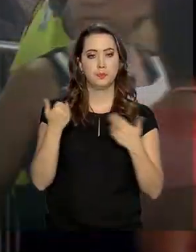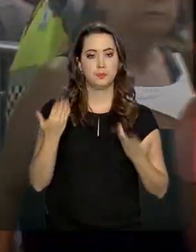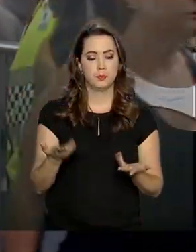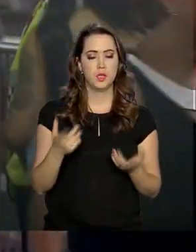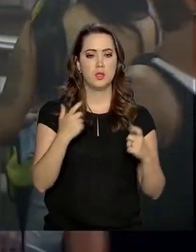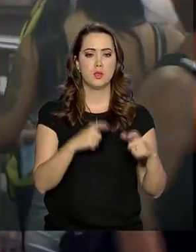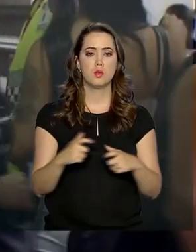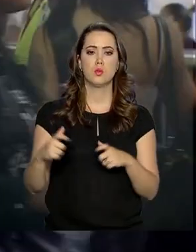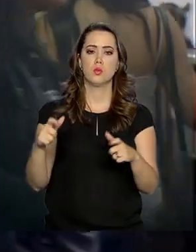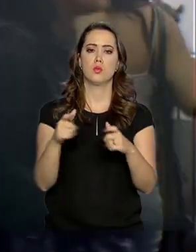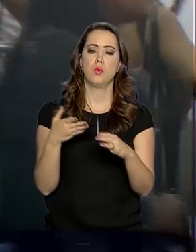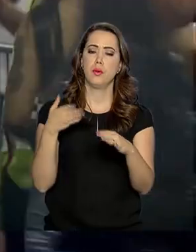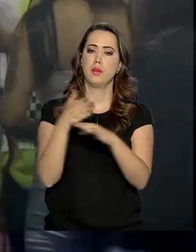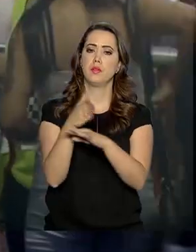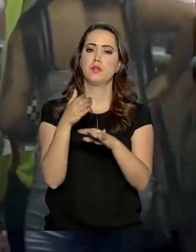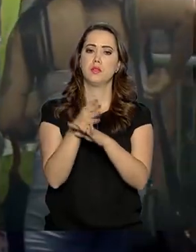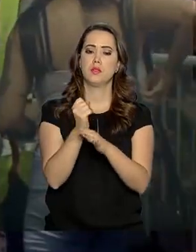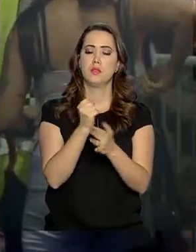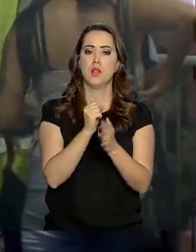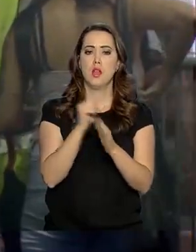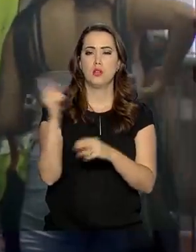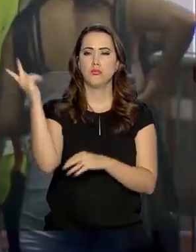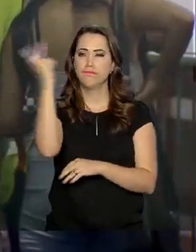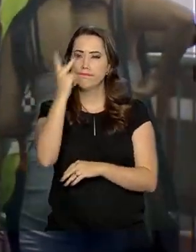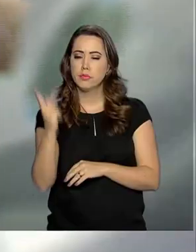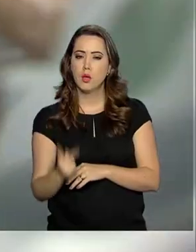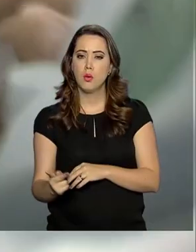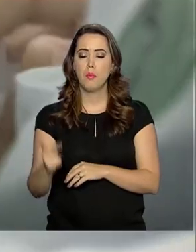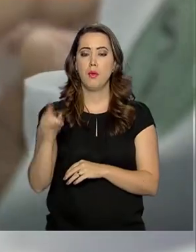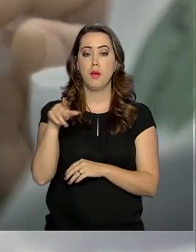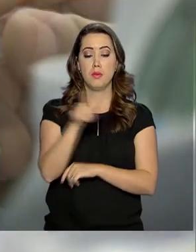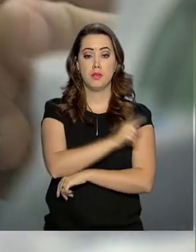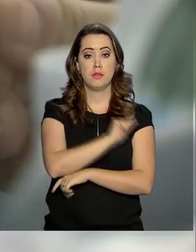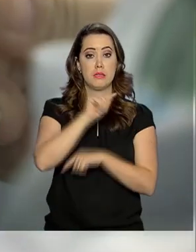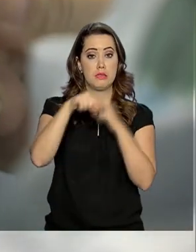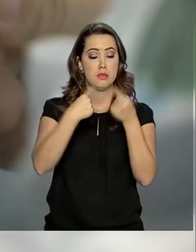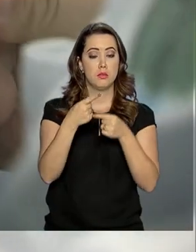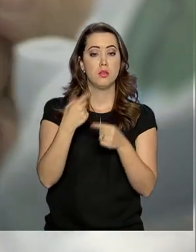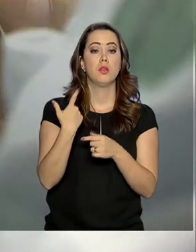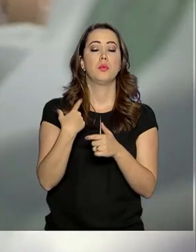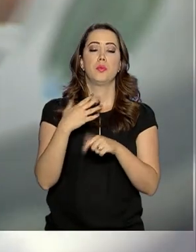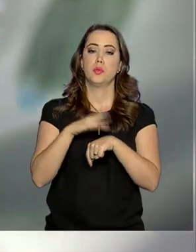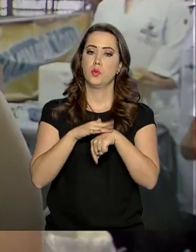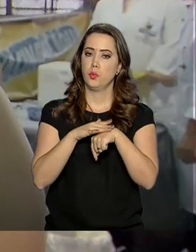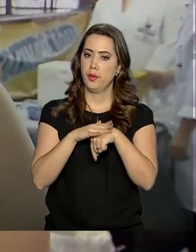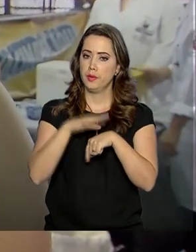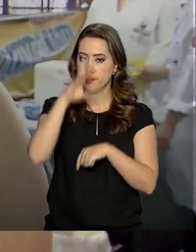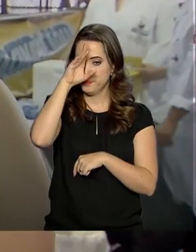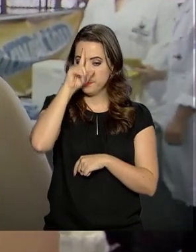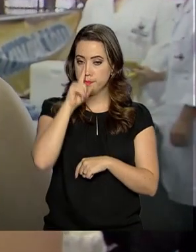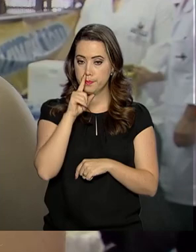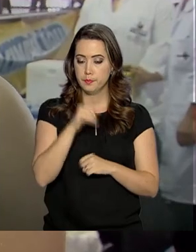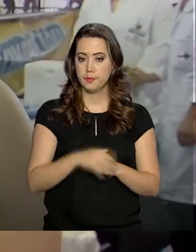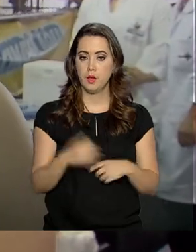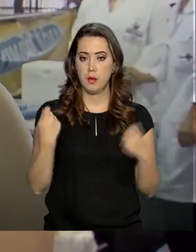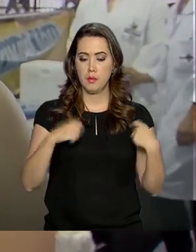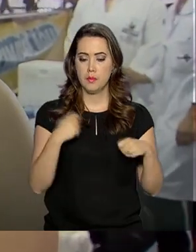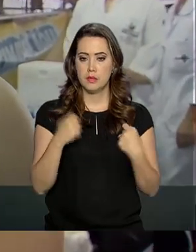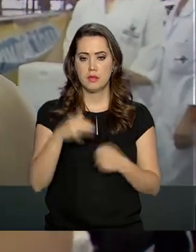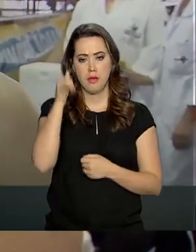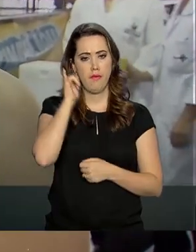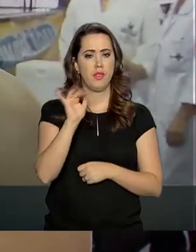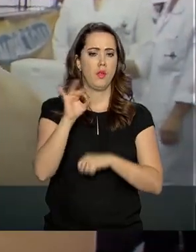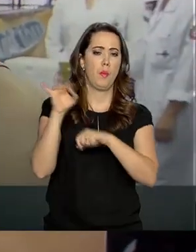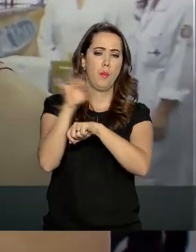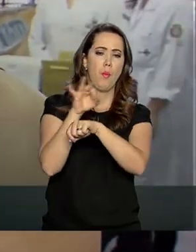Essas regiões ingressaram no mapa da vacinação no ano passado, depois de registrarem casos da doença. Para se precaver contra o mosquito,